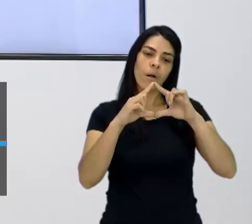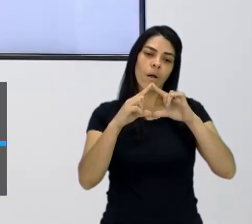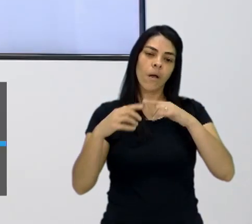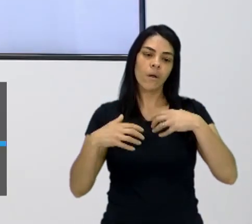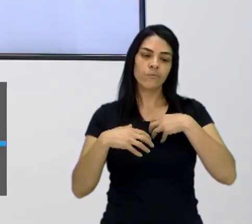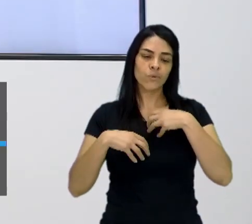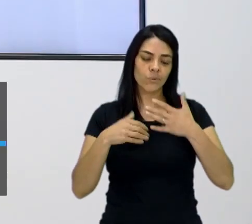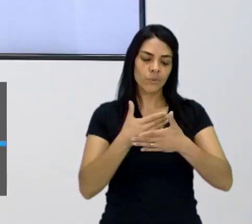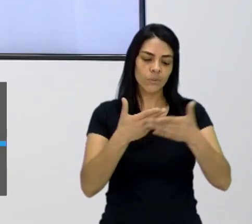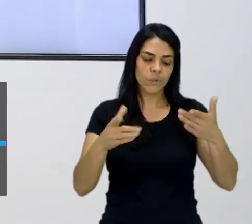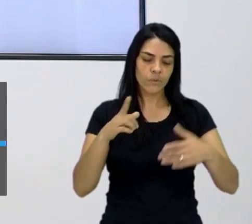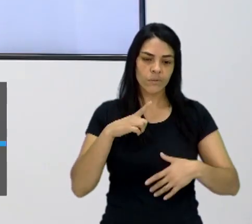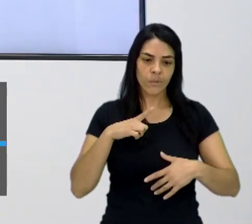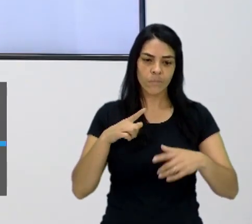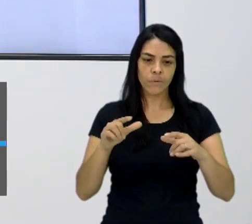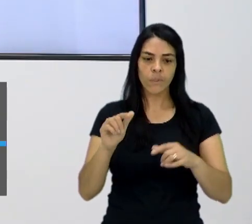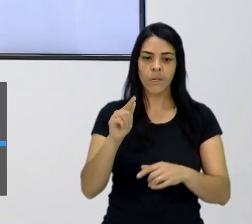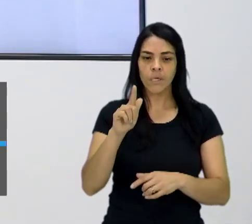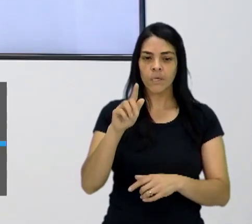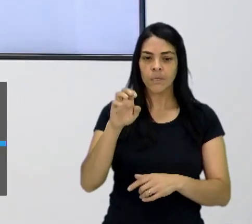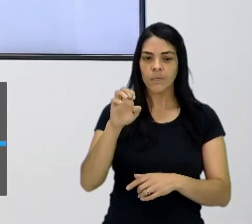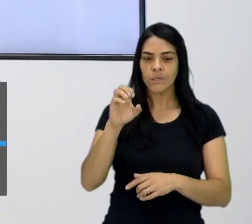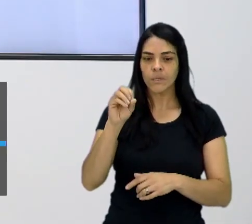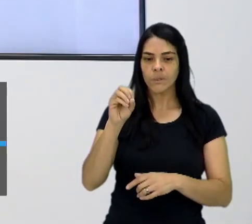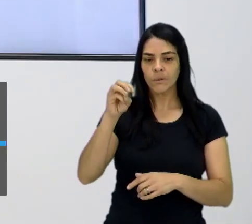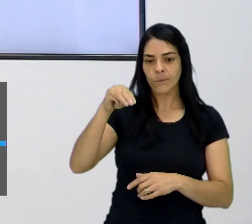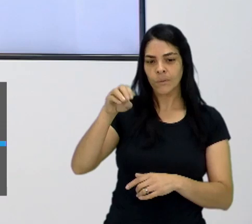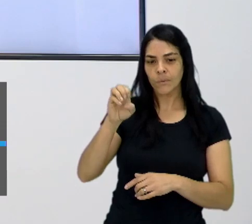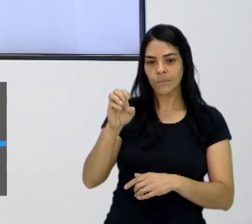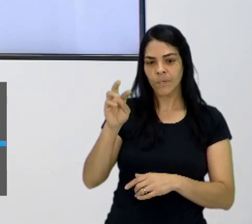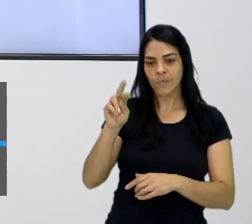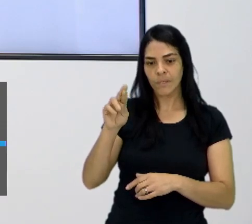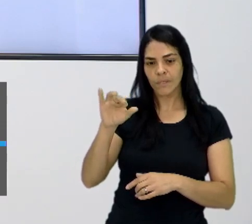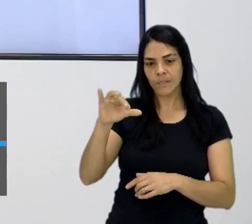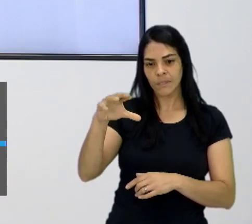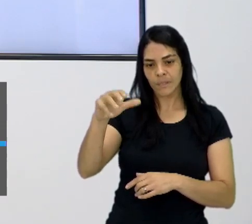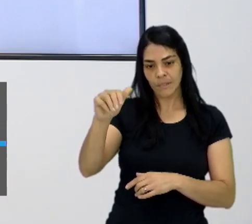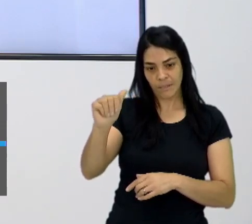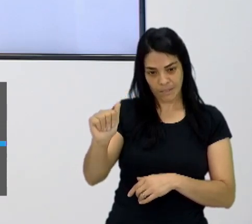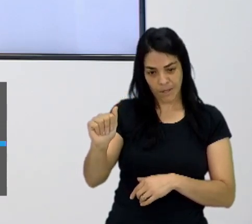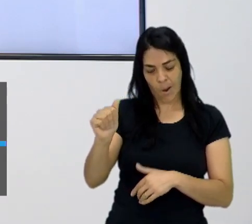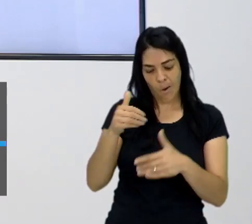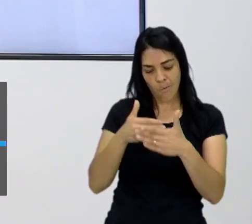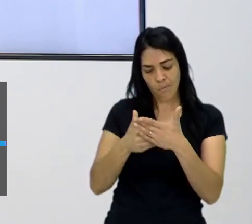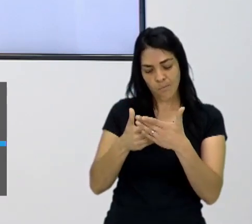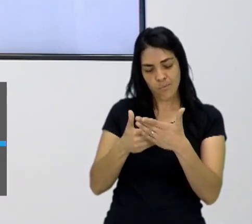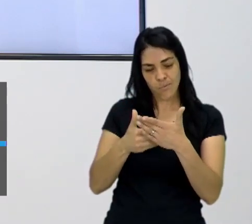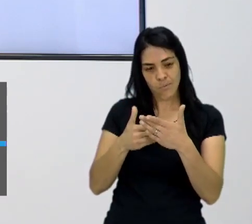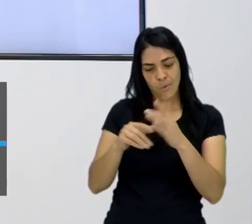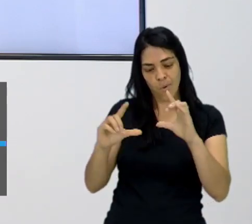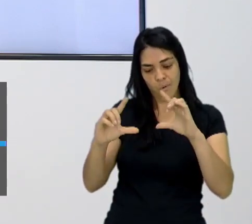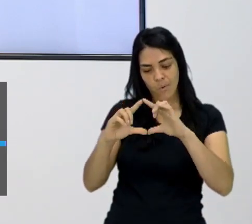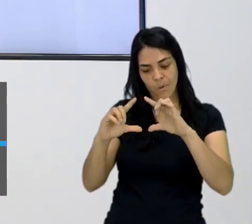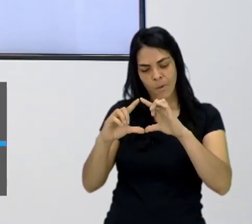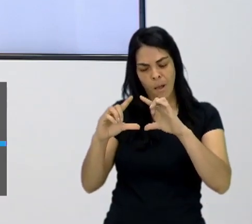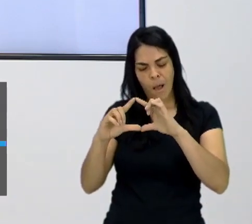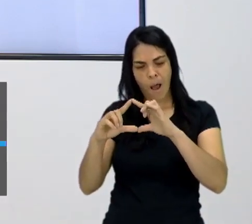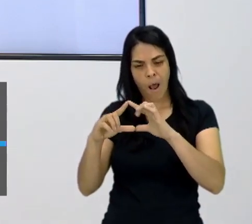da geometria. E por isso que ele foi o primeiro da geometria. Ele estudou o triângulo. Todas as outras formas, pessoal, você pode decompor